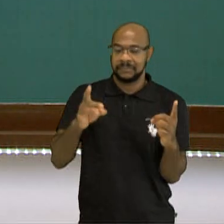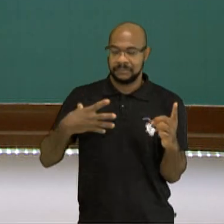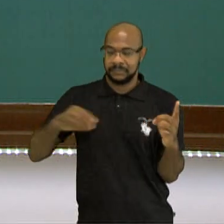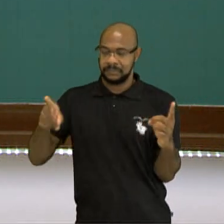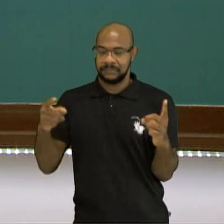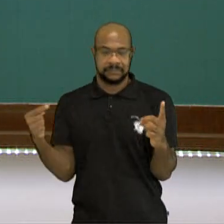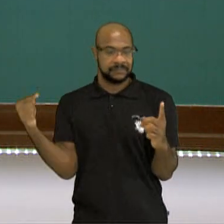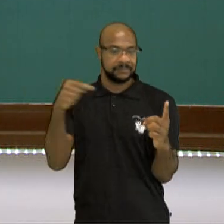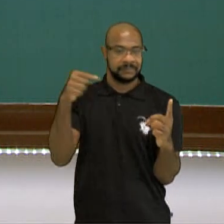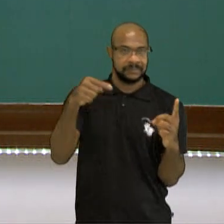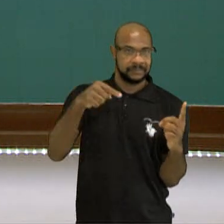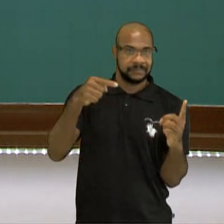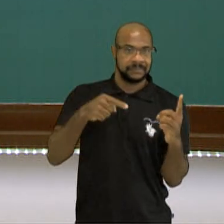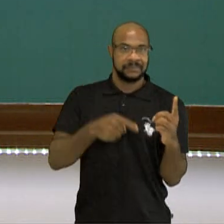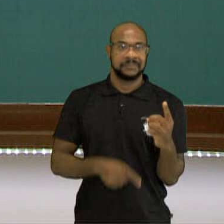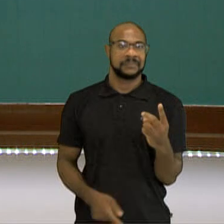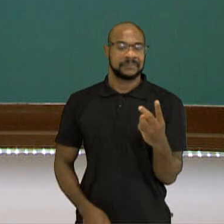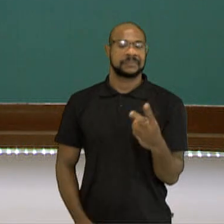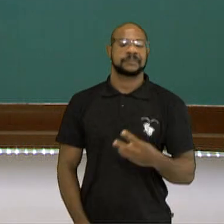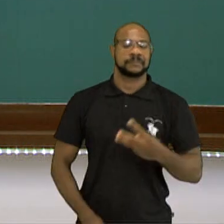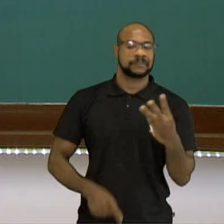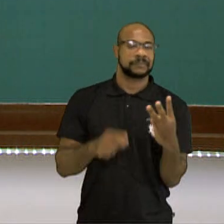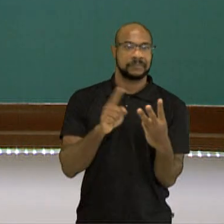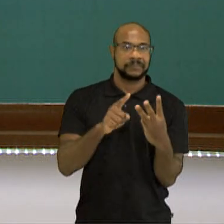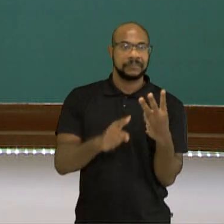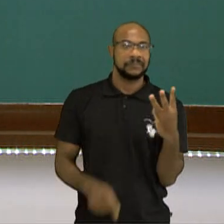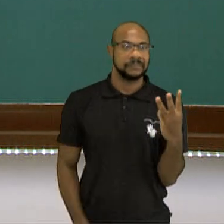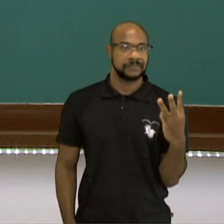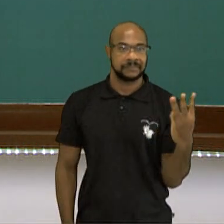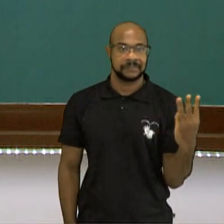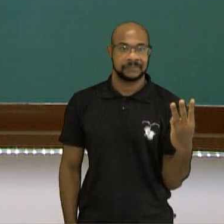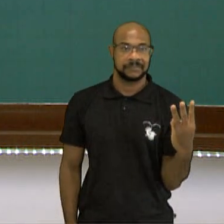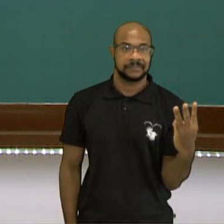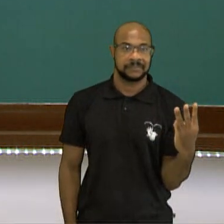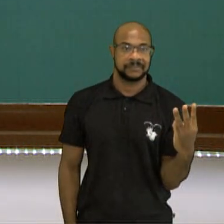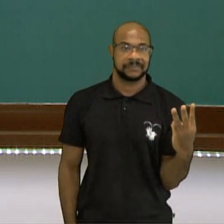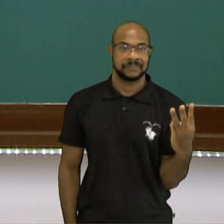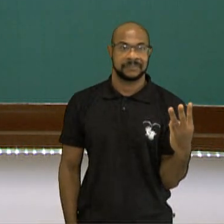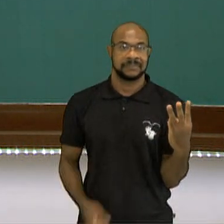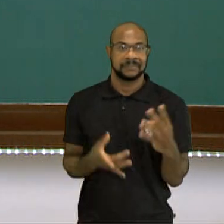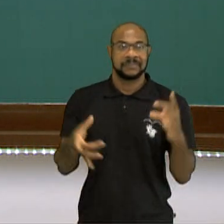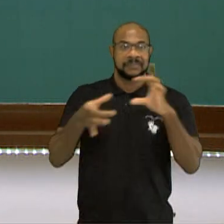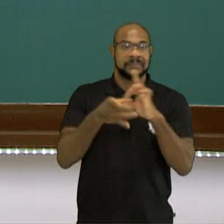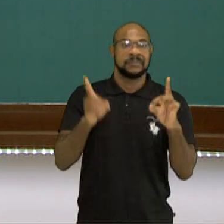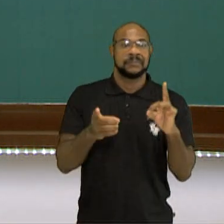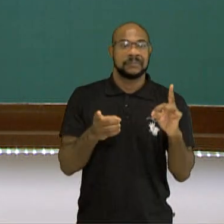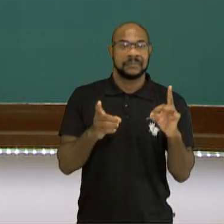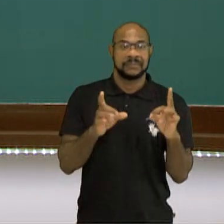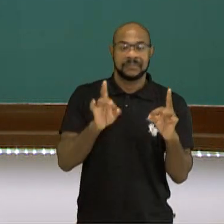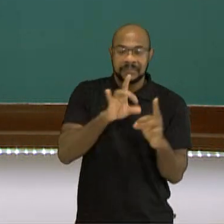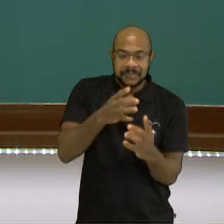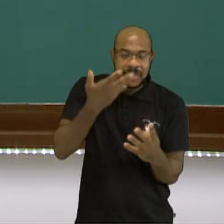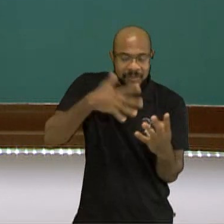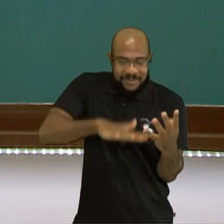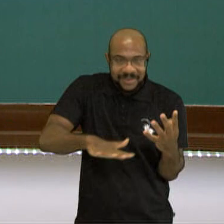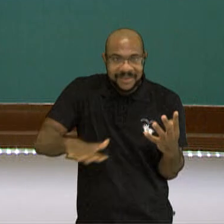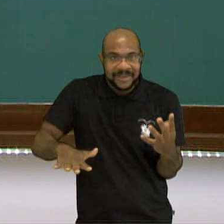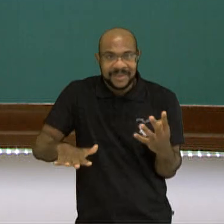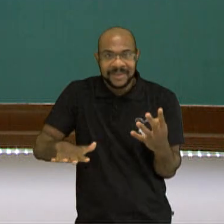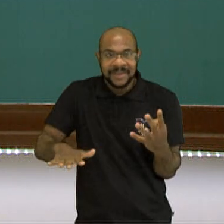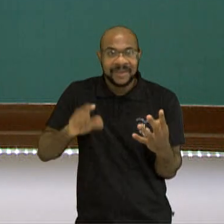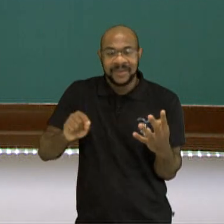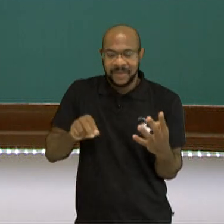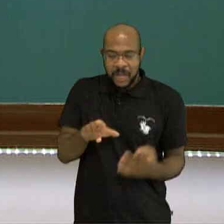mãe, segunda coisa que eu tenho que analisar. E a terceira, a que associa cada criança ao